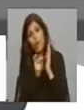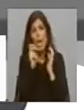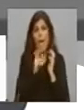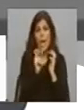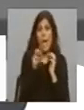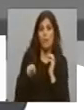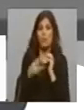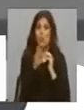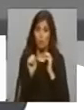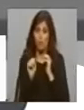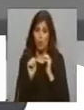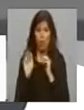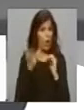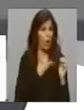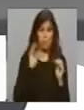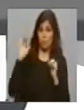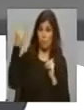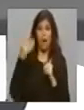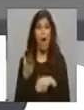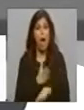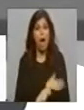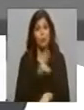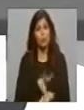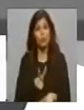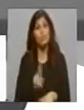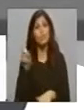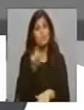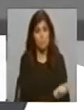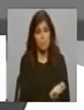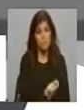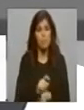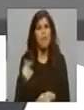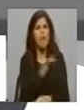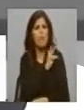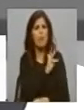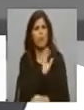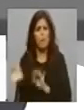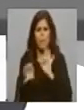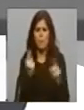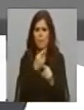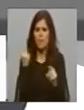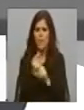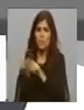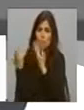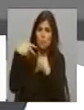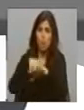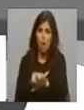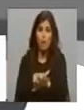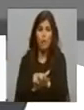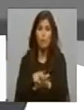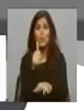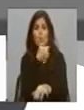um recorde. Antes do arranque do segundo semestre, a Faculdade preparou atividades para acolher e integrar 250 estudantes